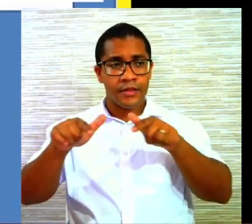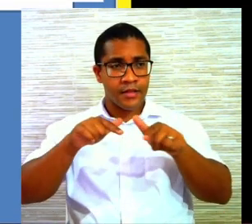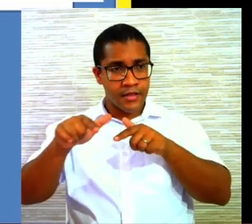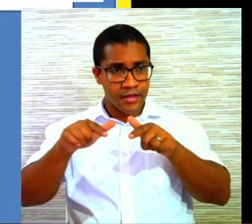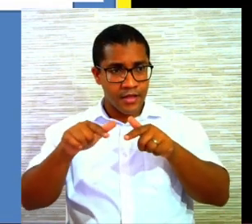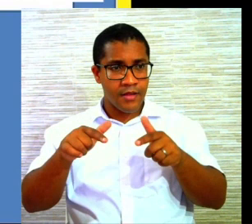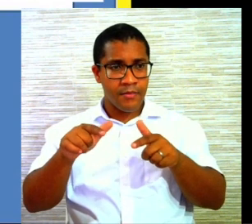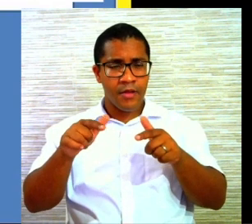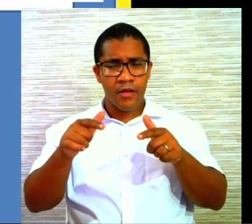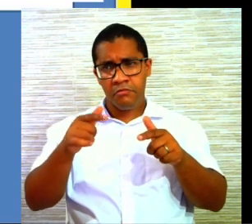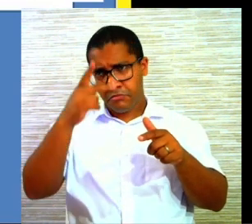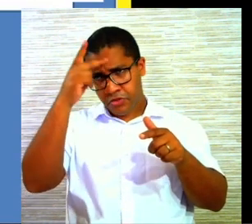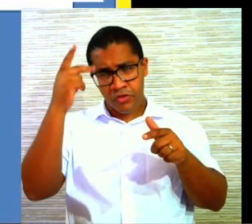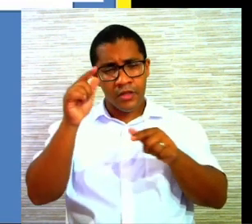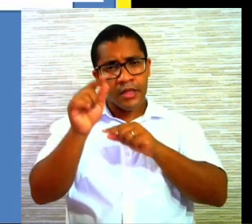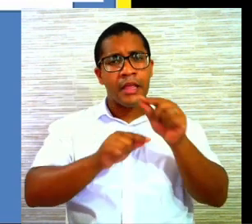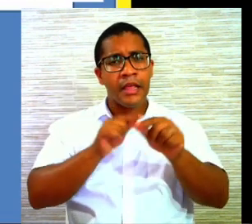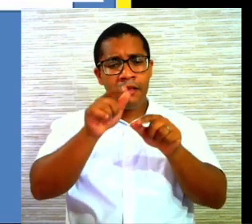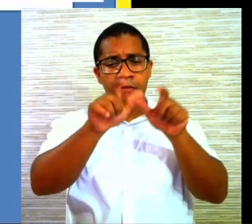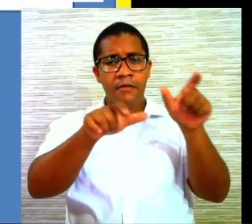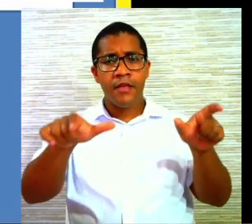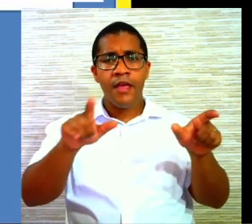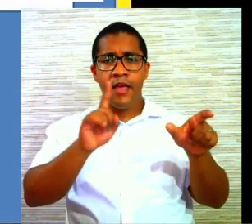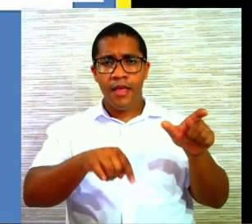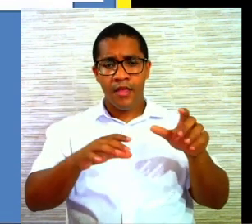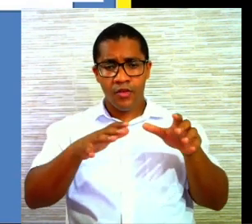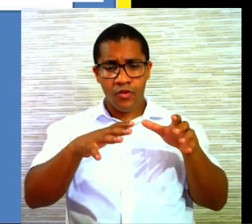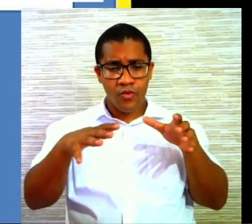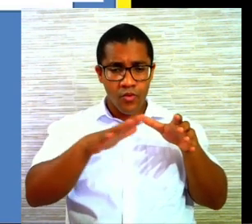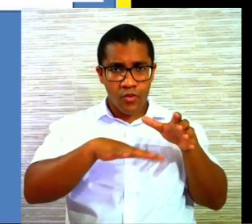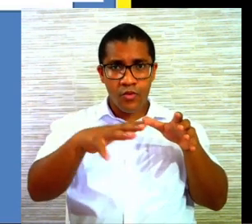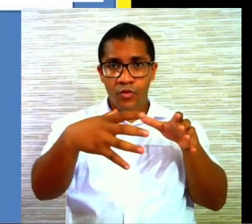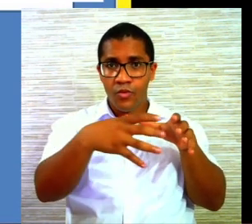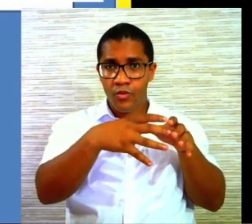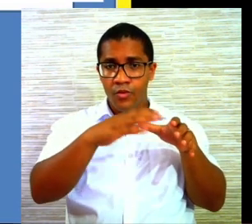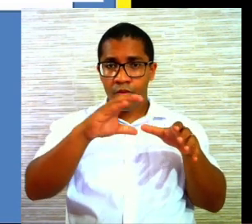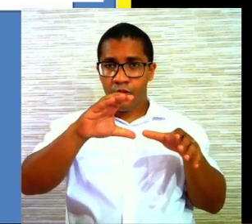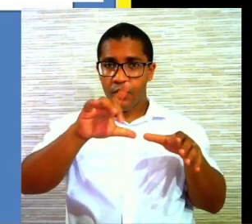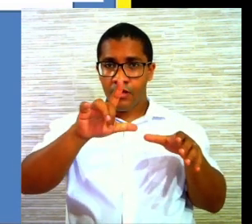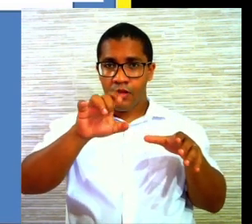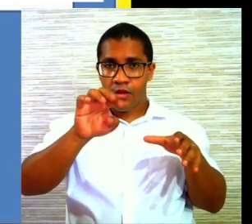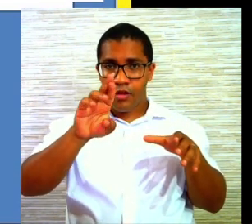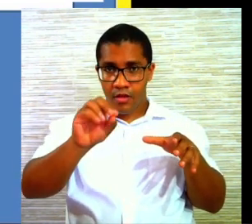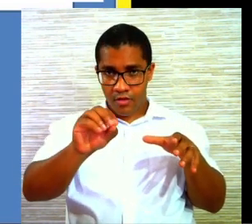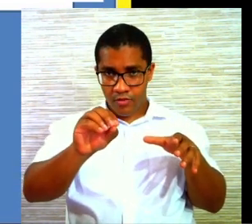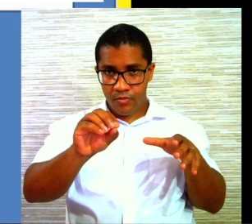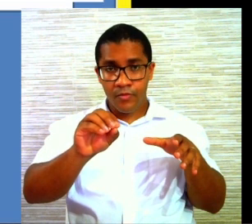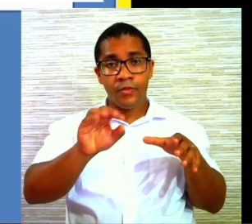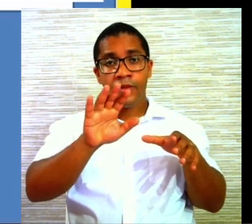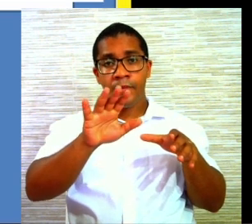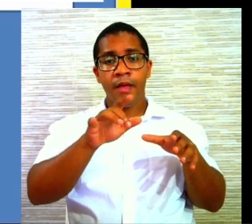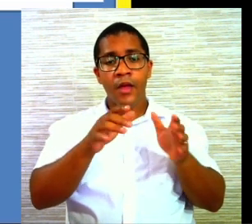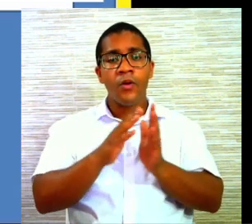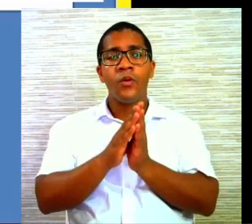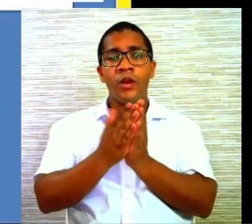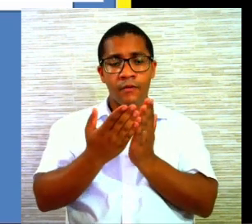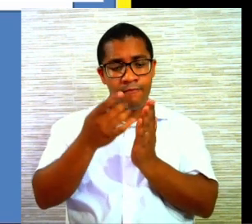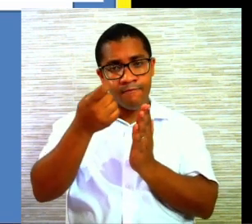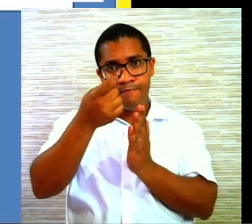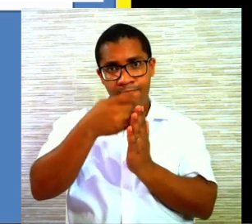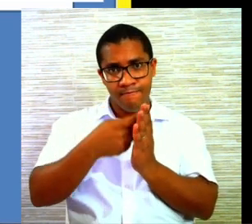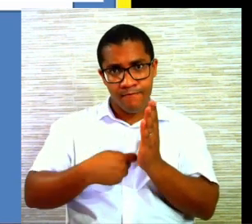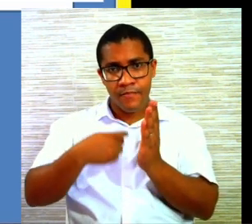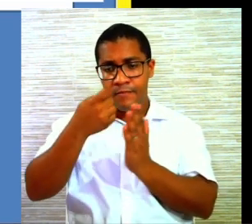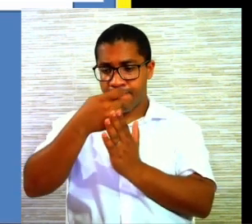parte pelos membros do clero. Nessa época, os livros eram manuscritos, considerados objetos de